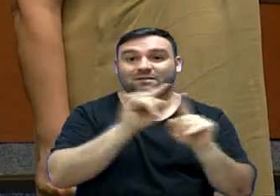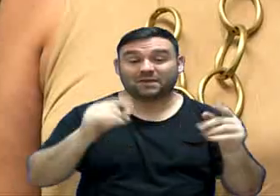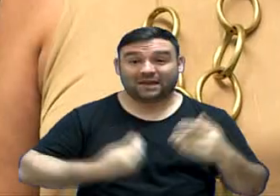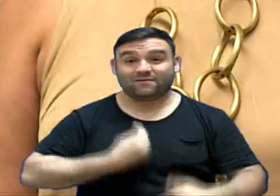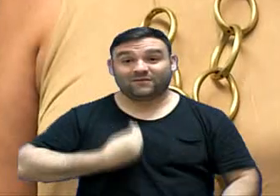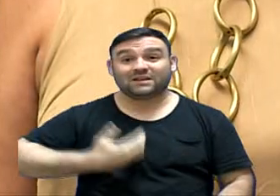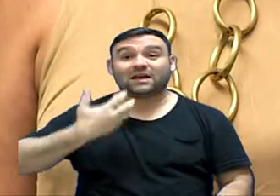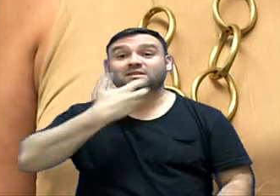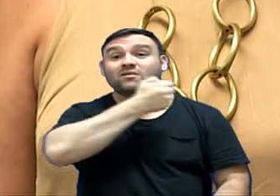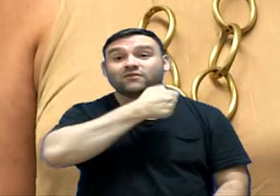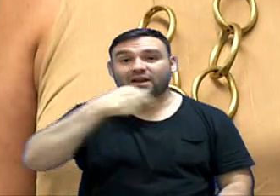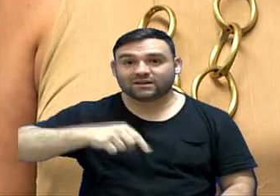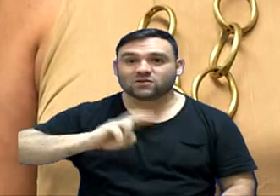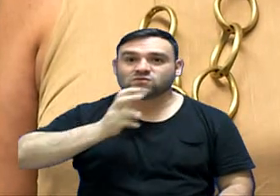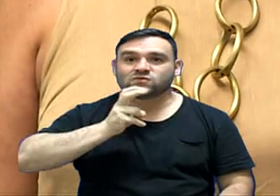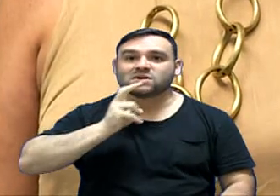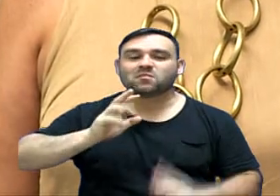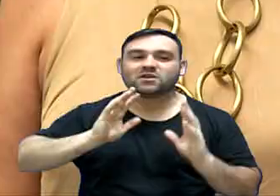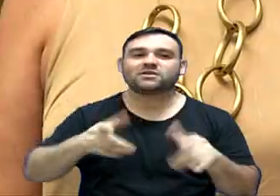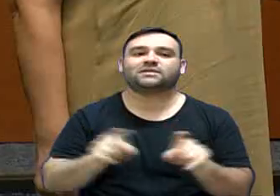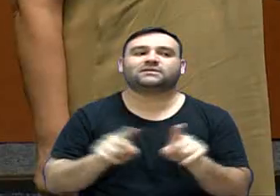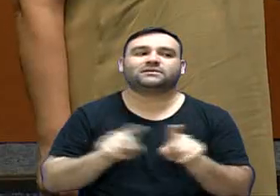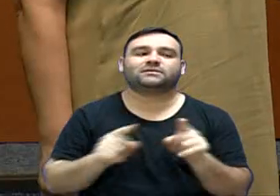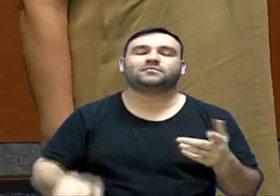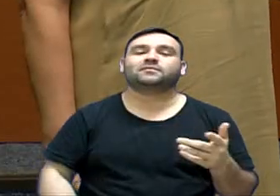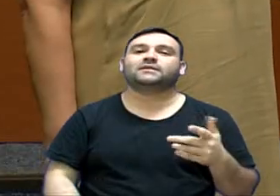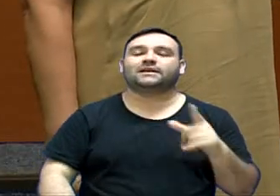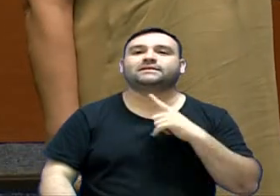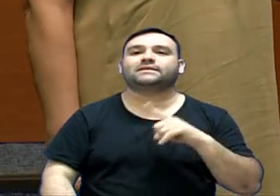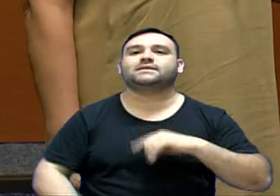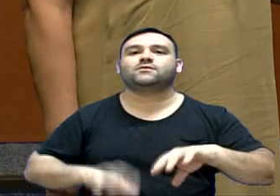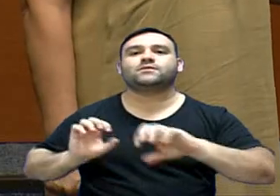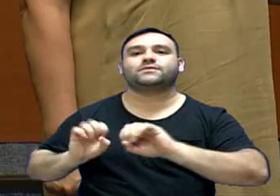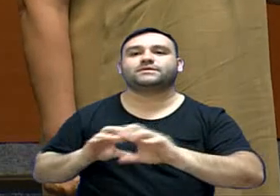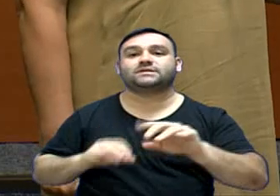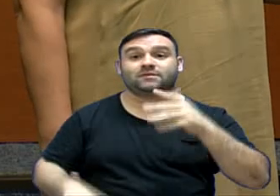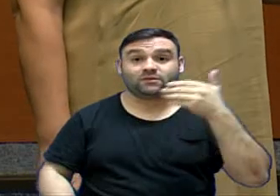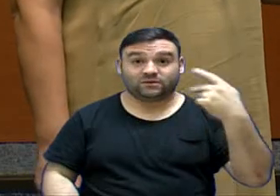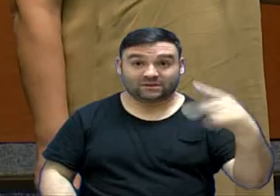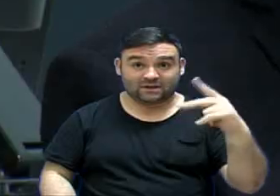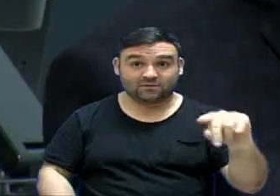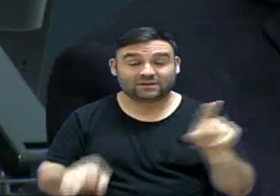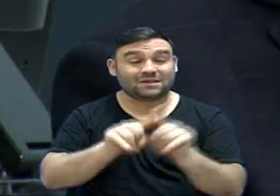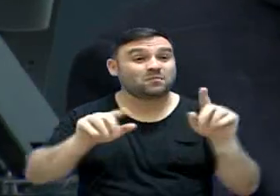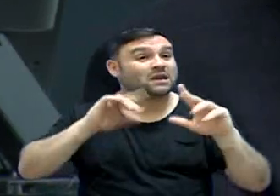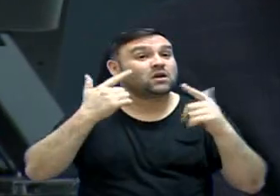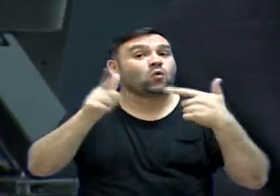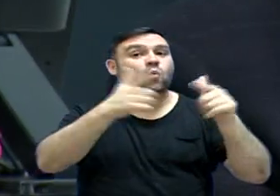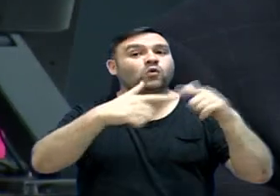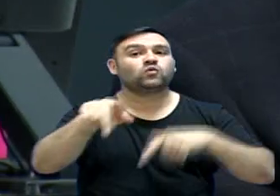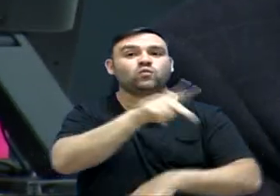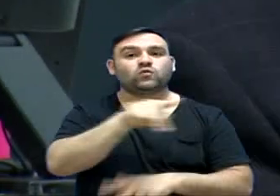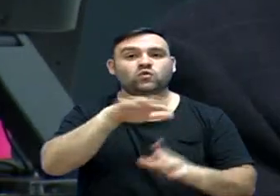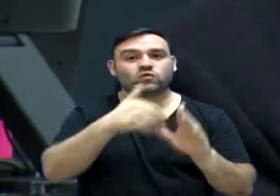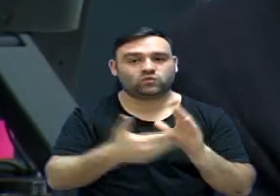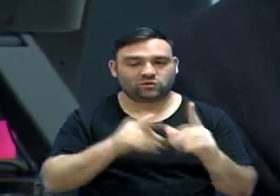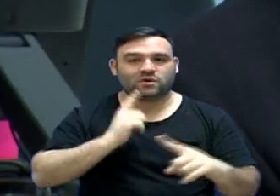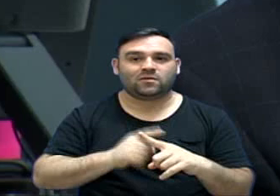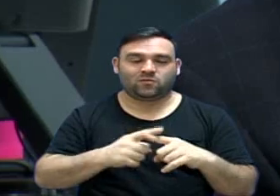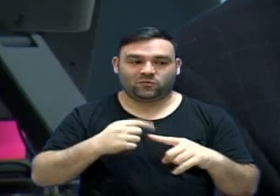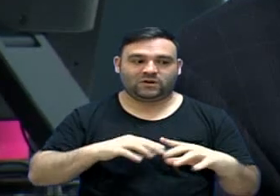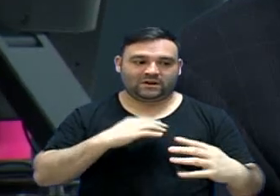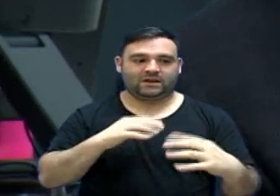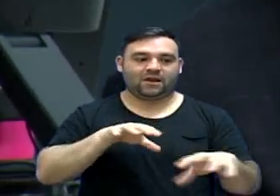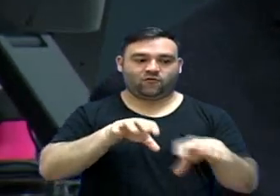já salvei aqui, debaixo do ensinamento do senhor e de todos os outros professores que me